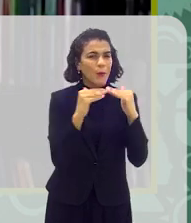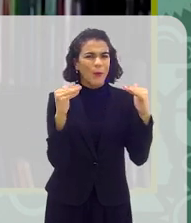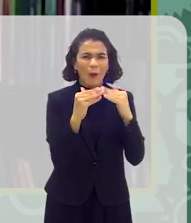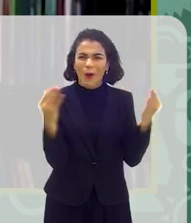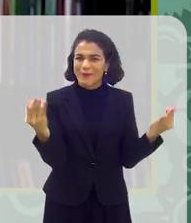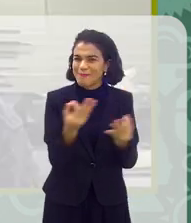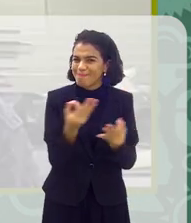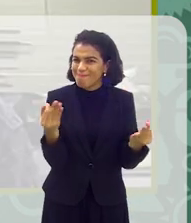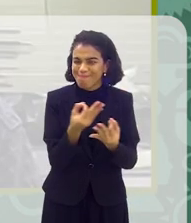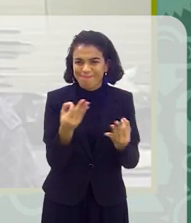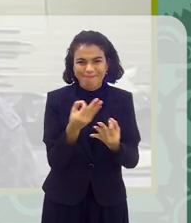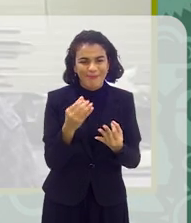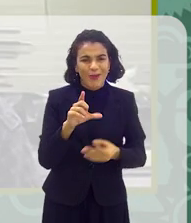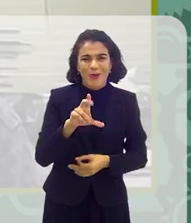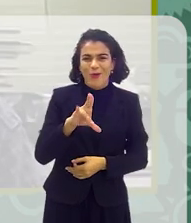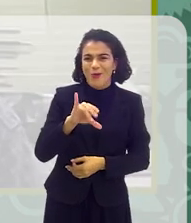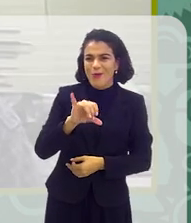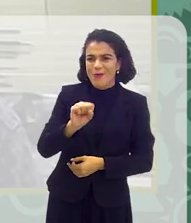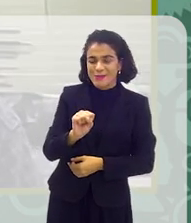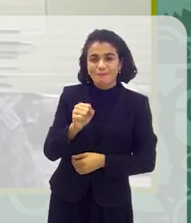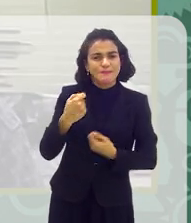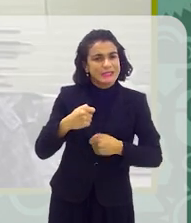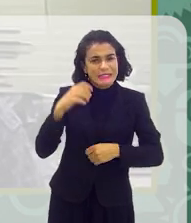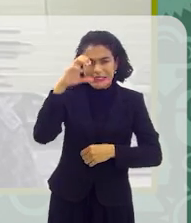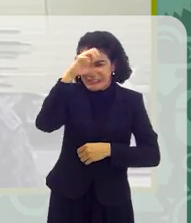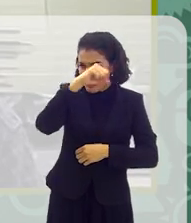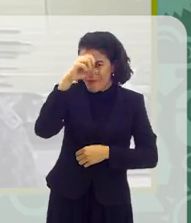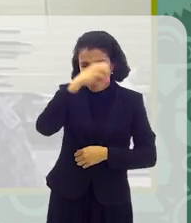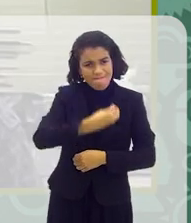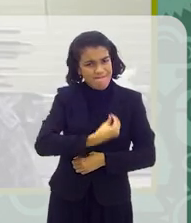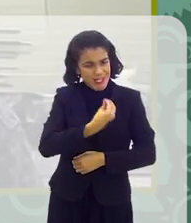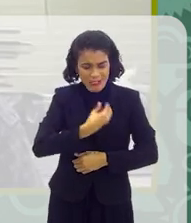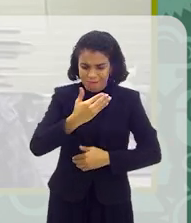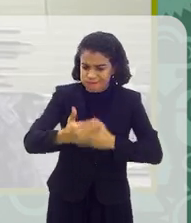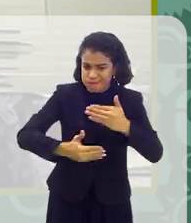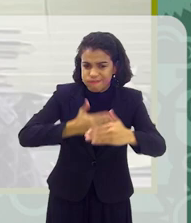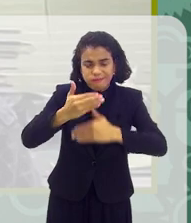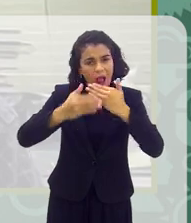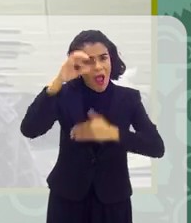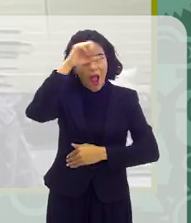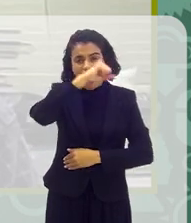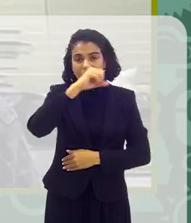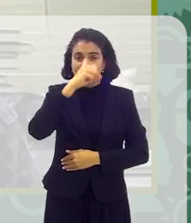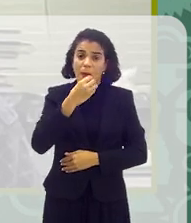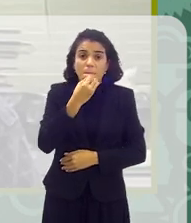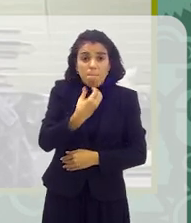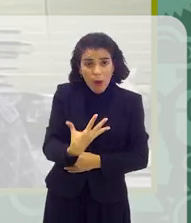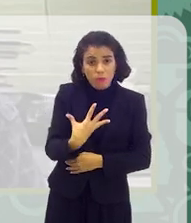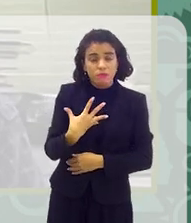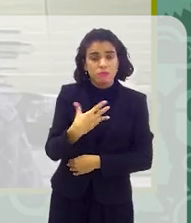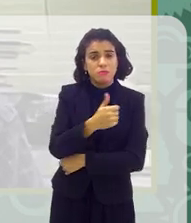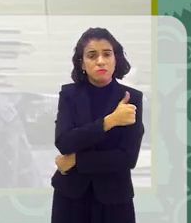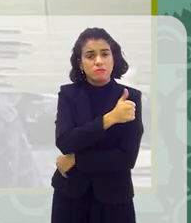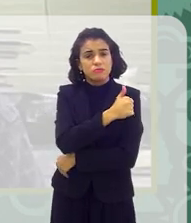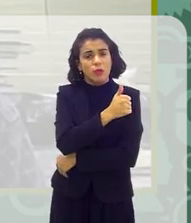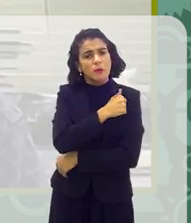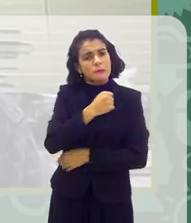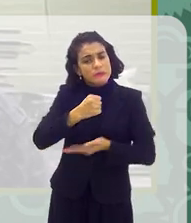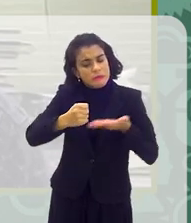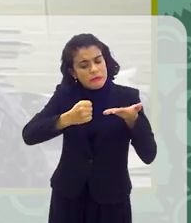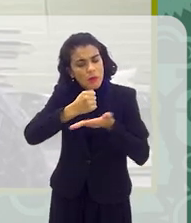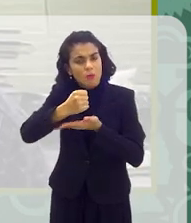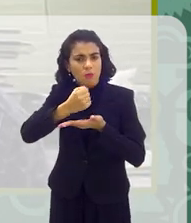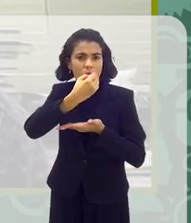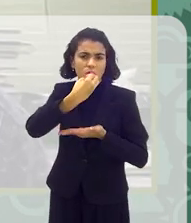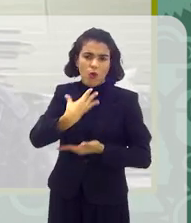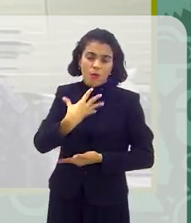concordo plenamente com o Luiz, né? A gente está no mundo de educação continuada, ele vai ter que ver a vida inteira aprendendo. Isso não é ruim, não, isso é bom para a gente. Então, os estudantes têm que ter